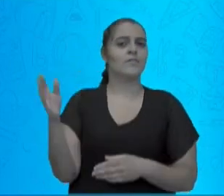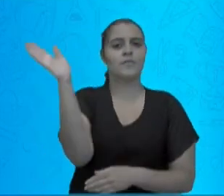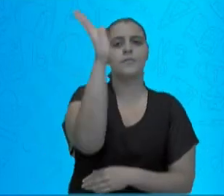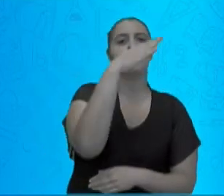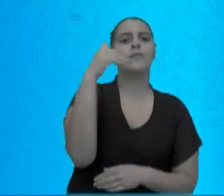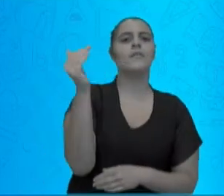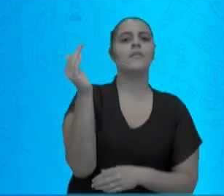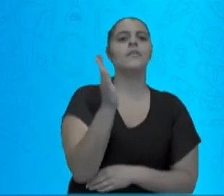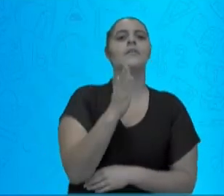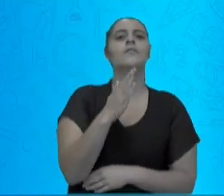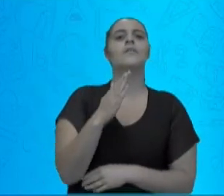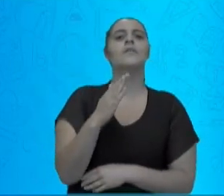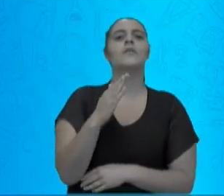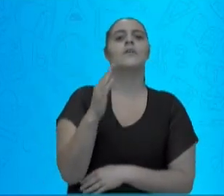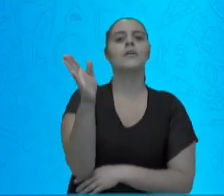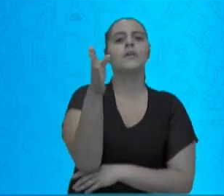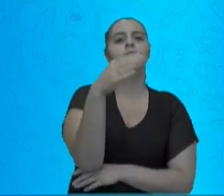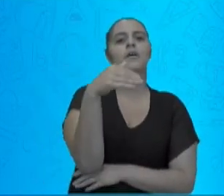bandeira